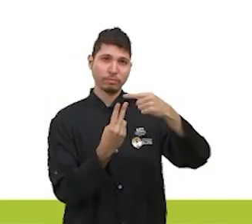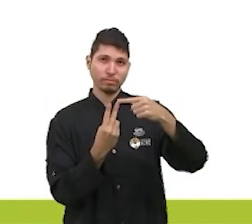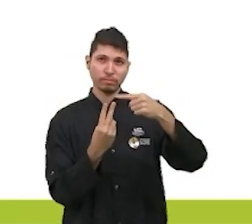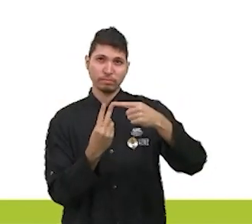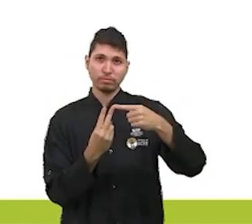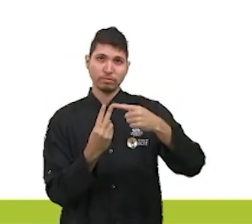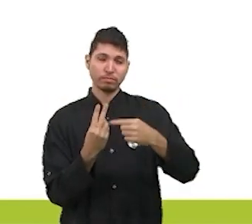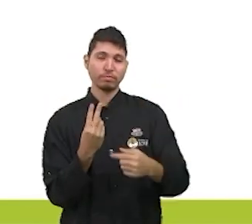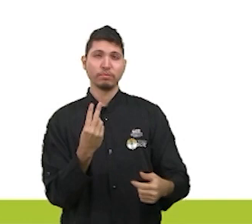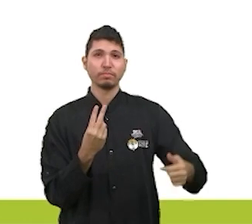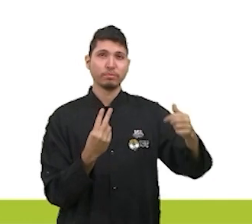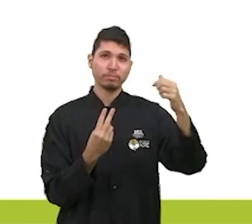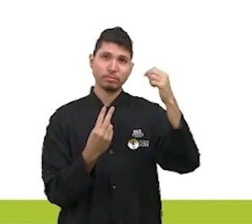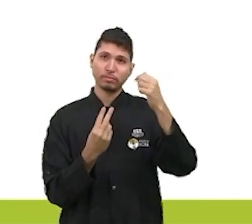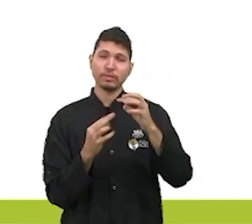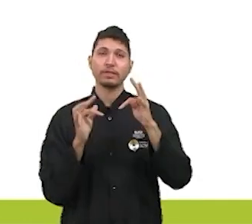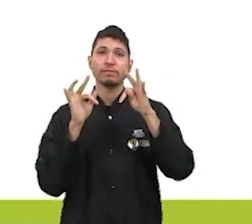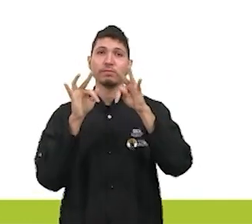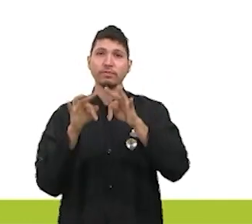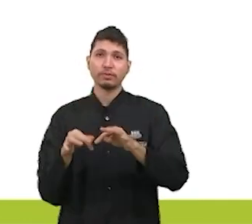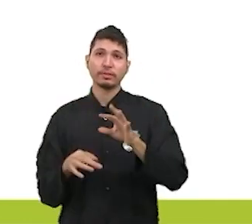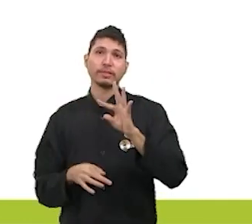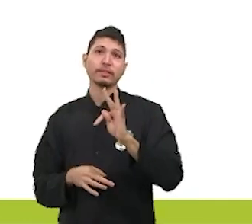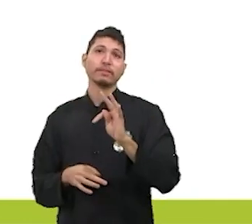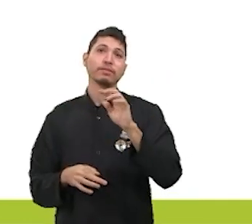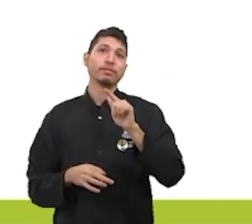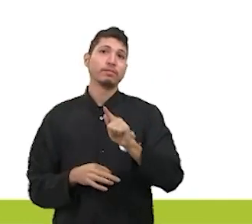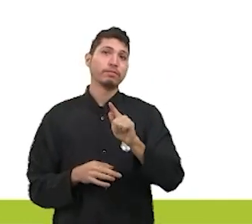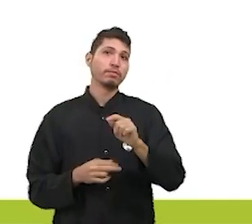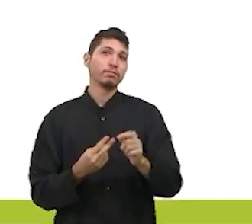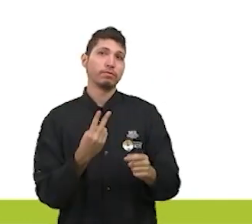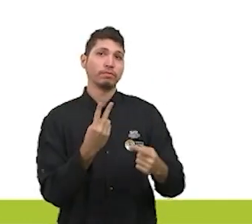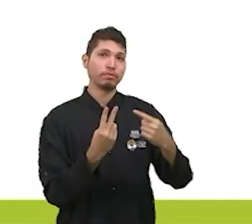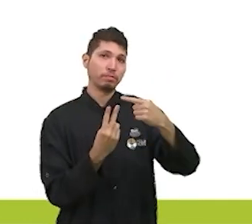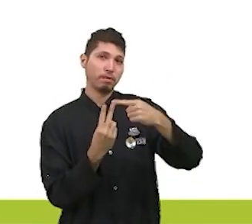Aí você finaliza com a tangente, que eu chamo de tang, né? Raiz